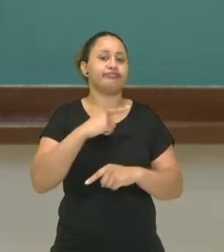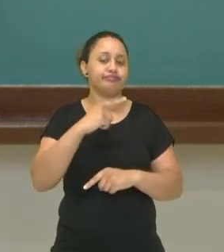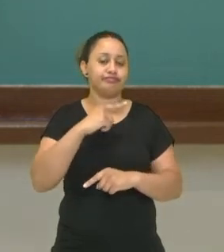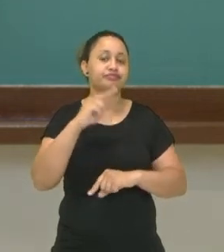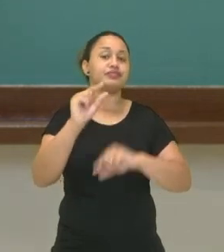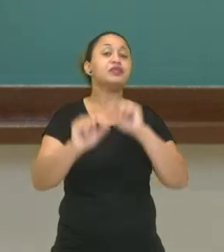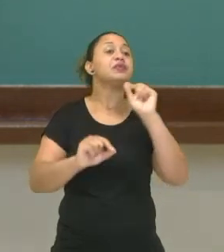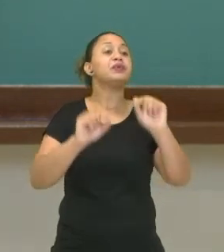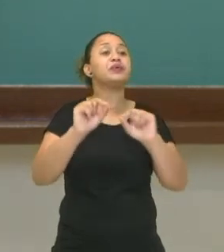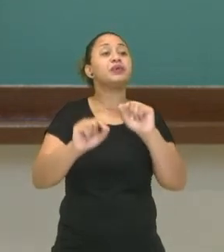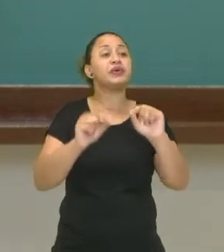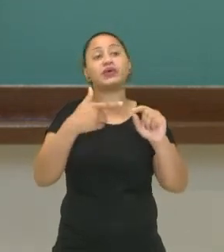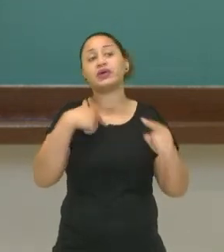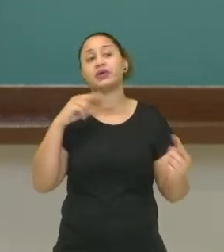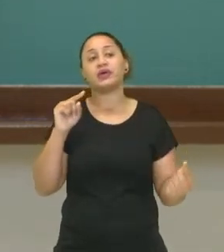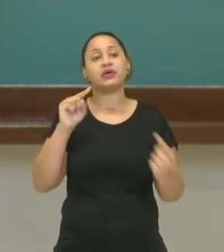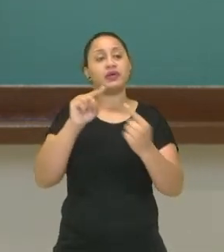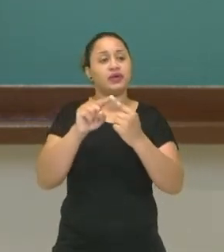que é para fins